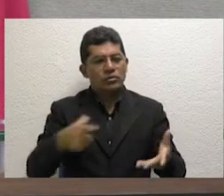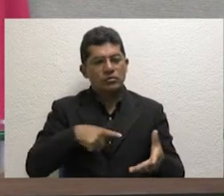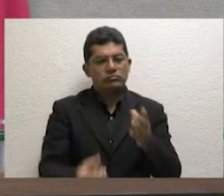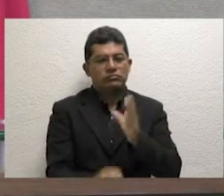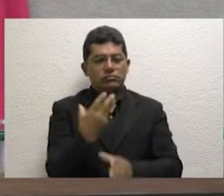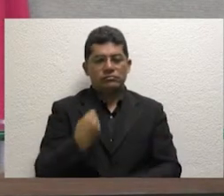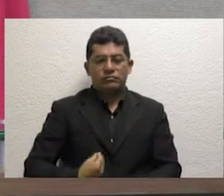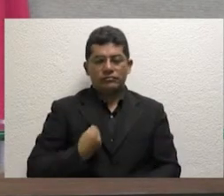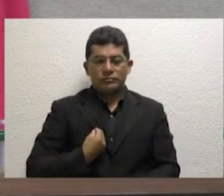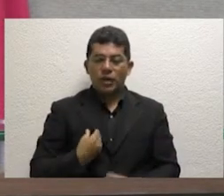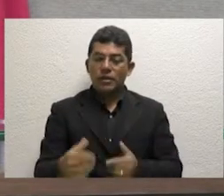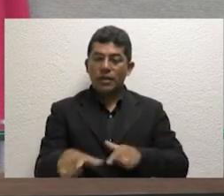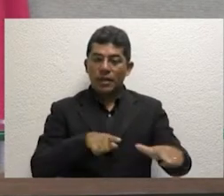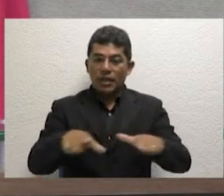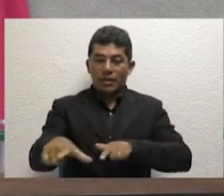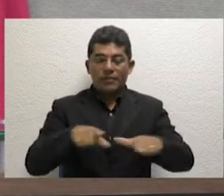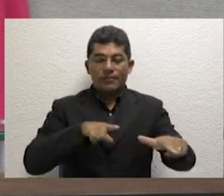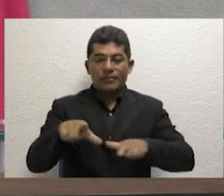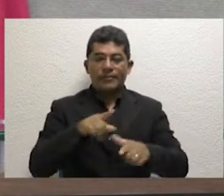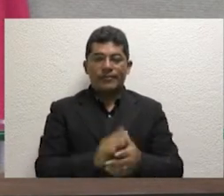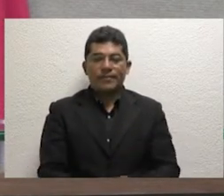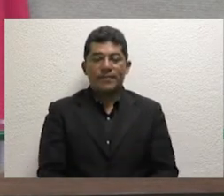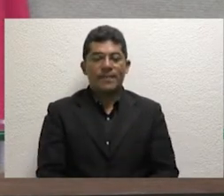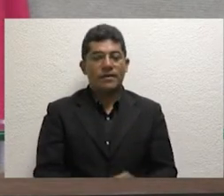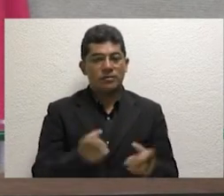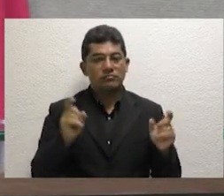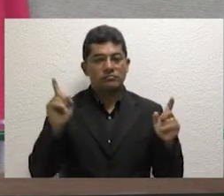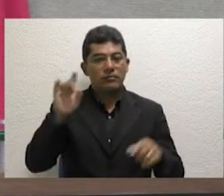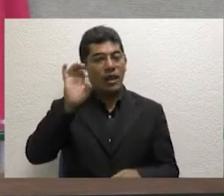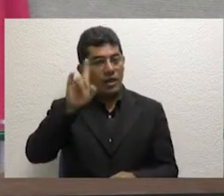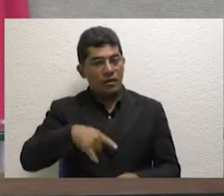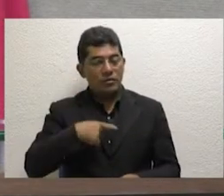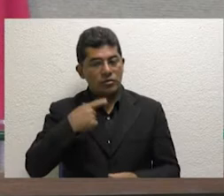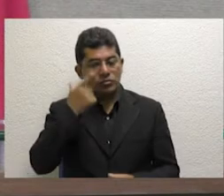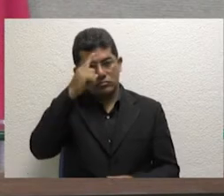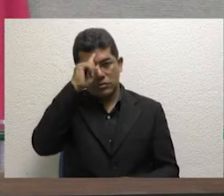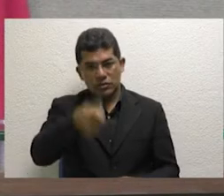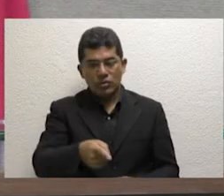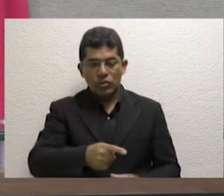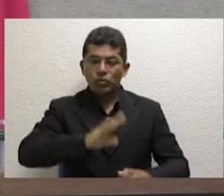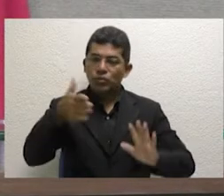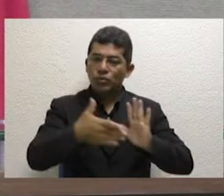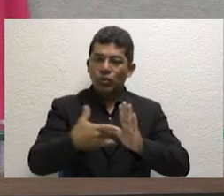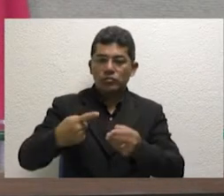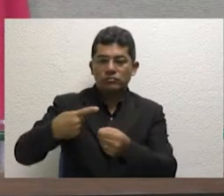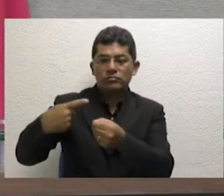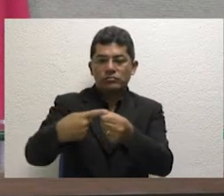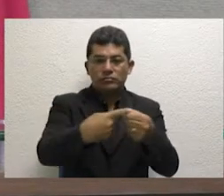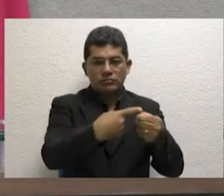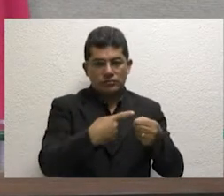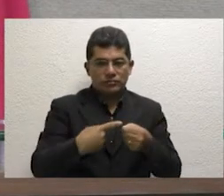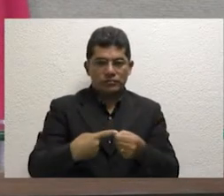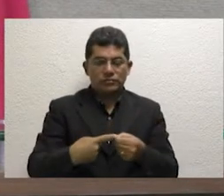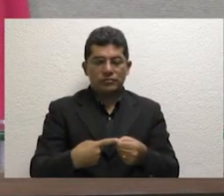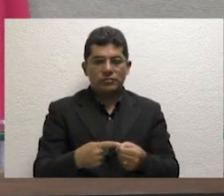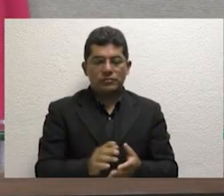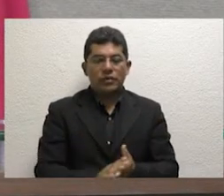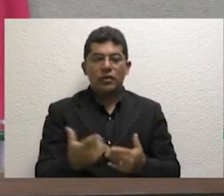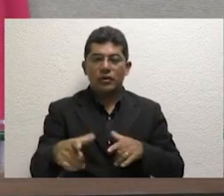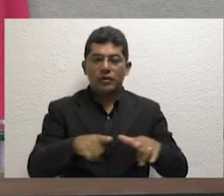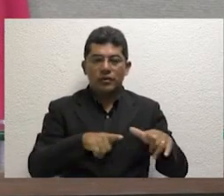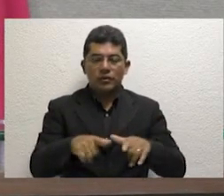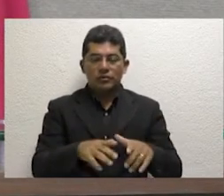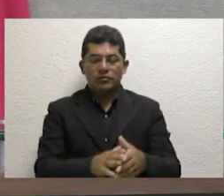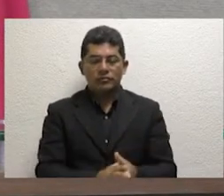esse trabalho que é feito. E isso foi determinado que em todos os municípios vai ser feito o trabalho,